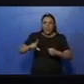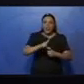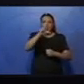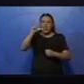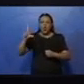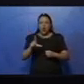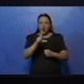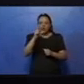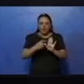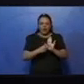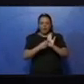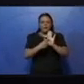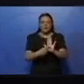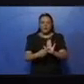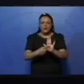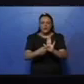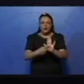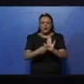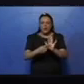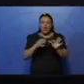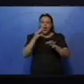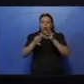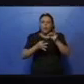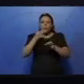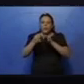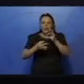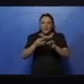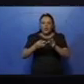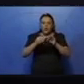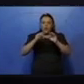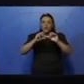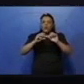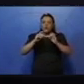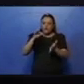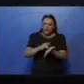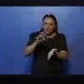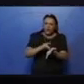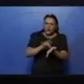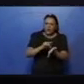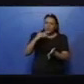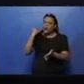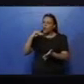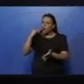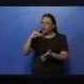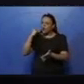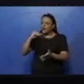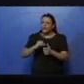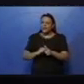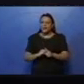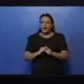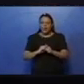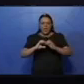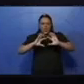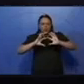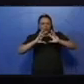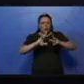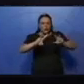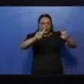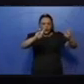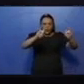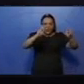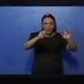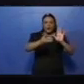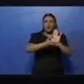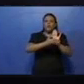argumentos válidos e convincentes. Porque dependendo da temática não, todas as temáticas que são propostas e